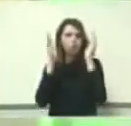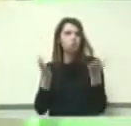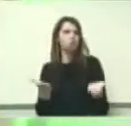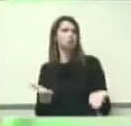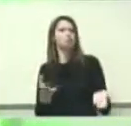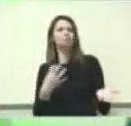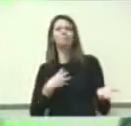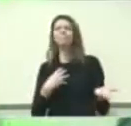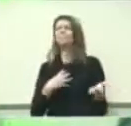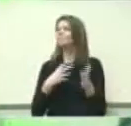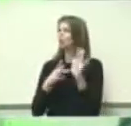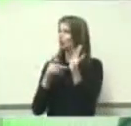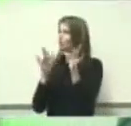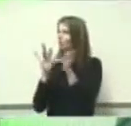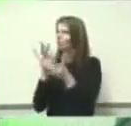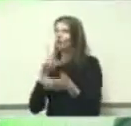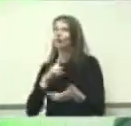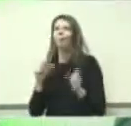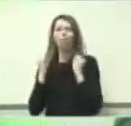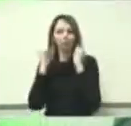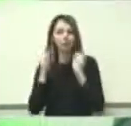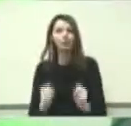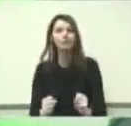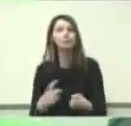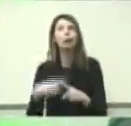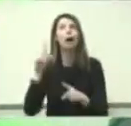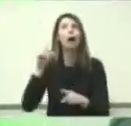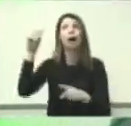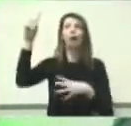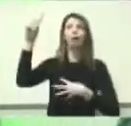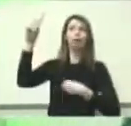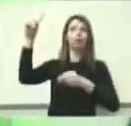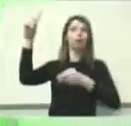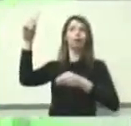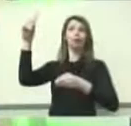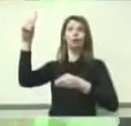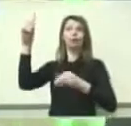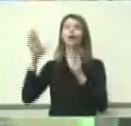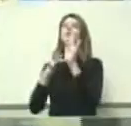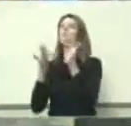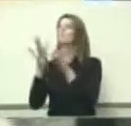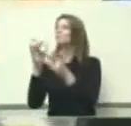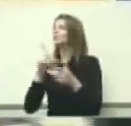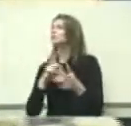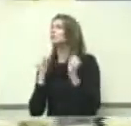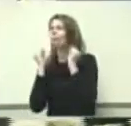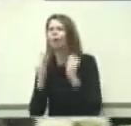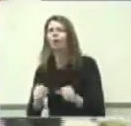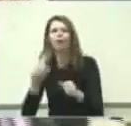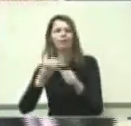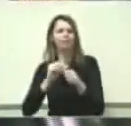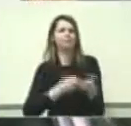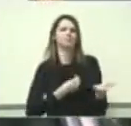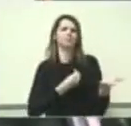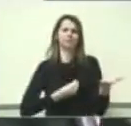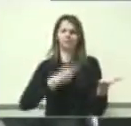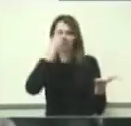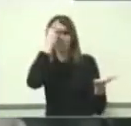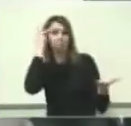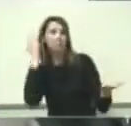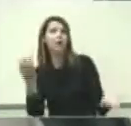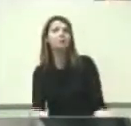virtude e o poder de Deus viram o que Deus é capaz de fazer o que é Jesus é capaz de fazer na vida da pessoa